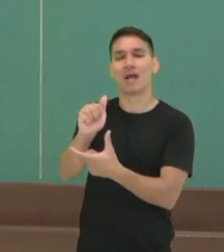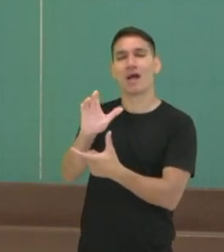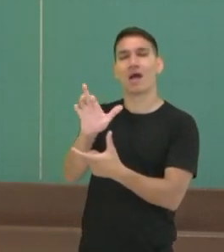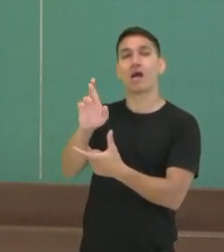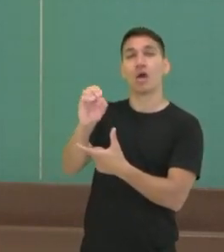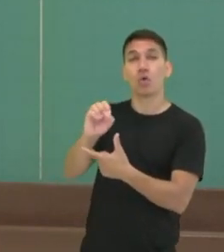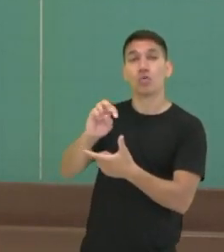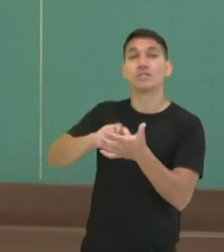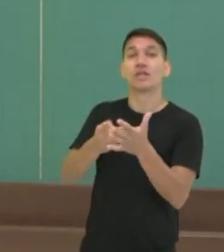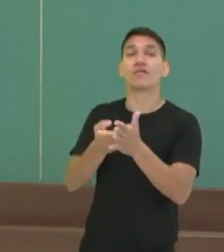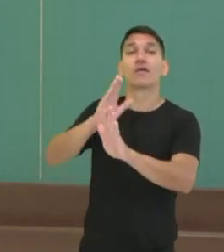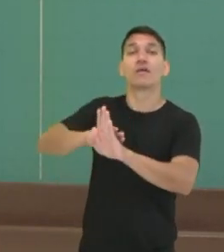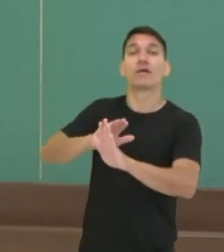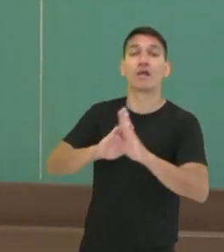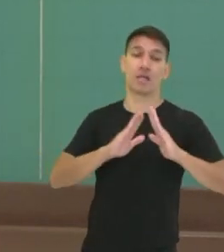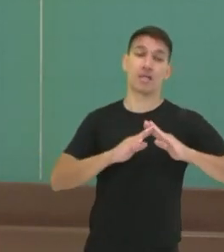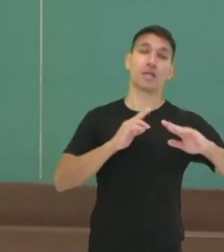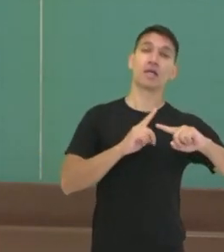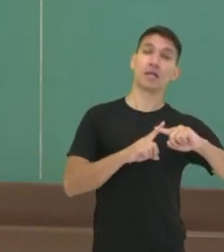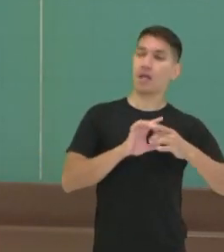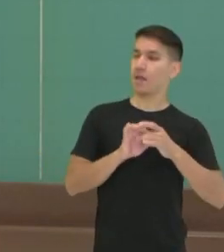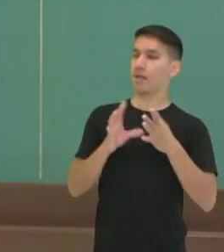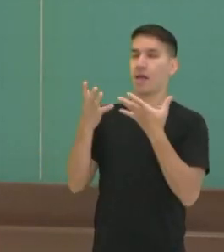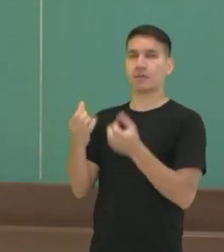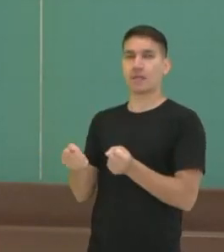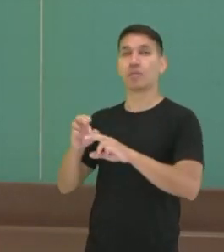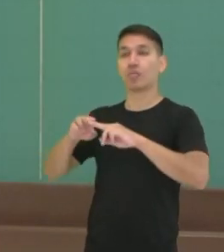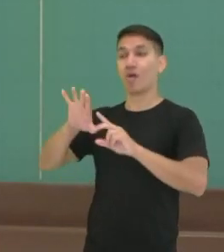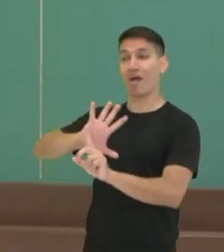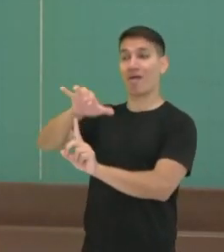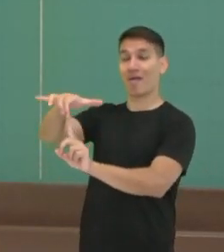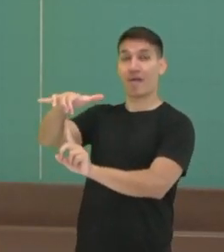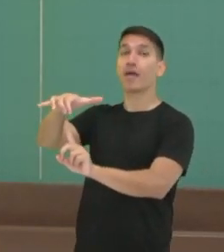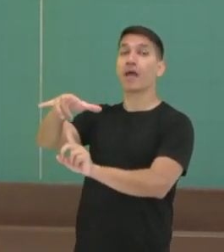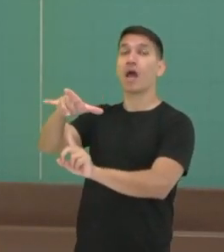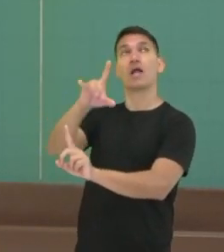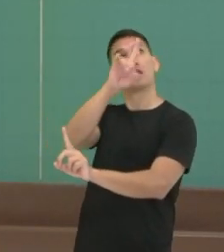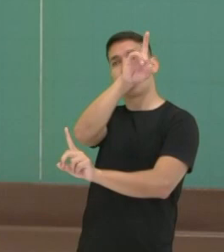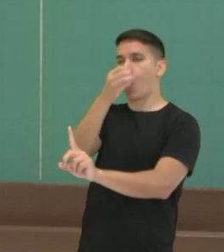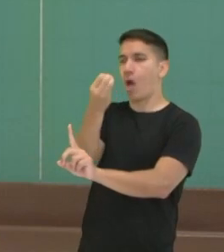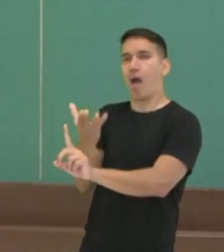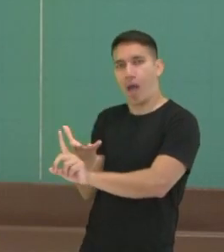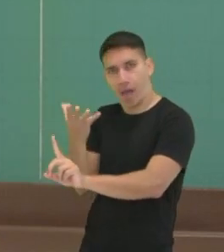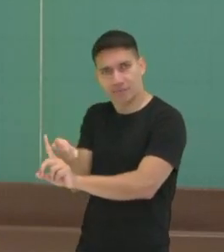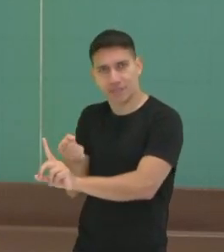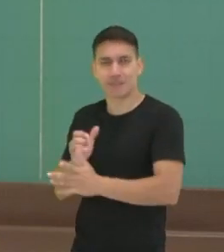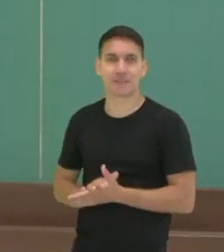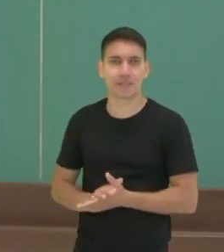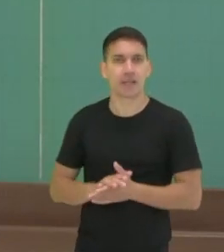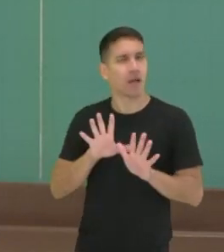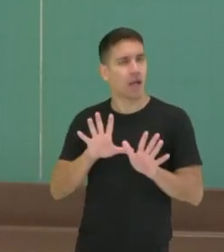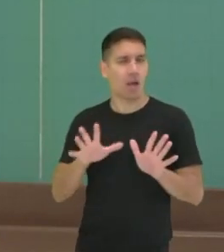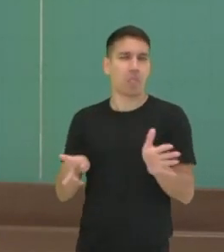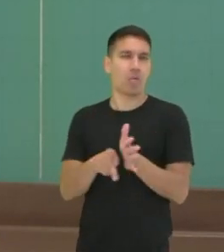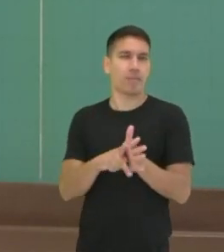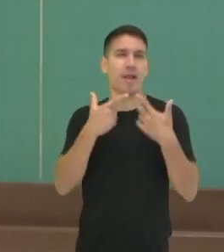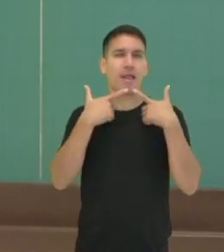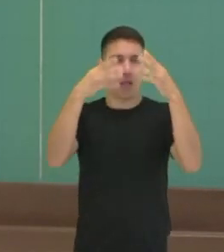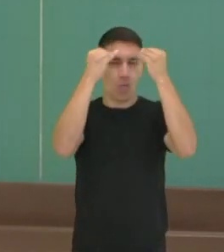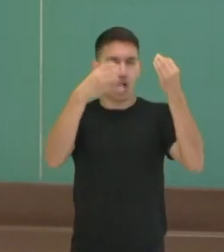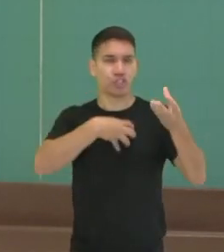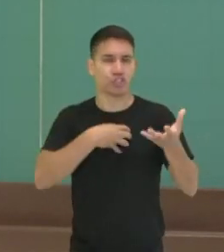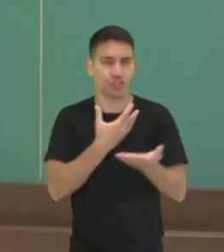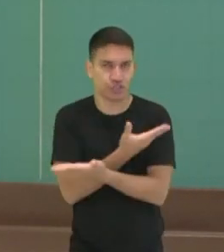deu a aprovação. Então ele é um rei reconhecido por Deus dentro da linguagem deles. Dentro desse momento, o que nós temos? Nós temos então